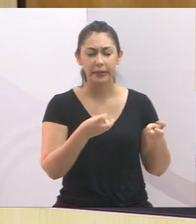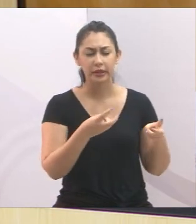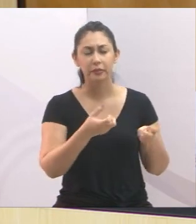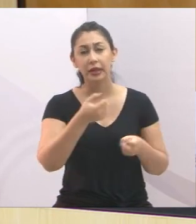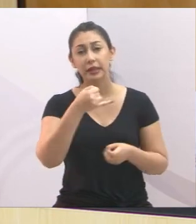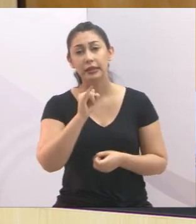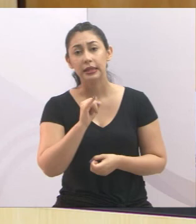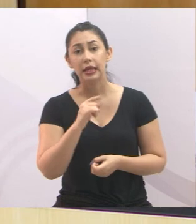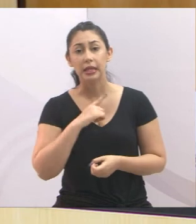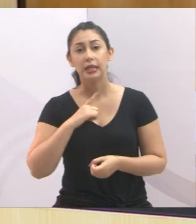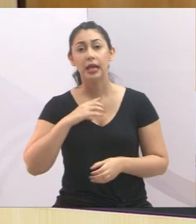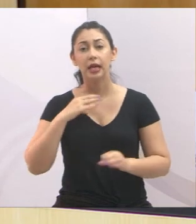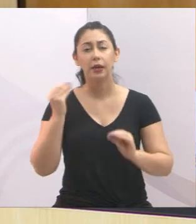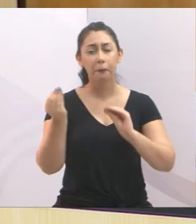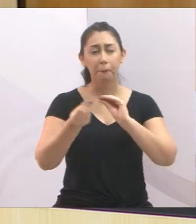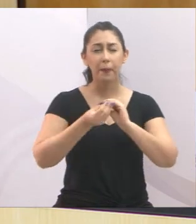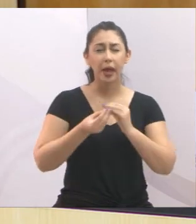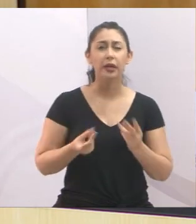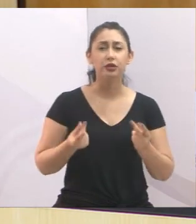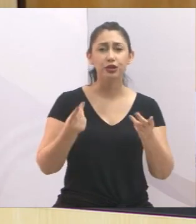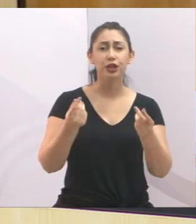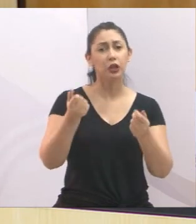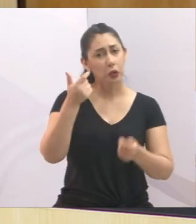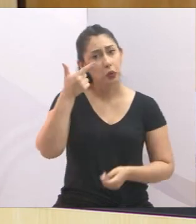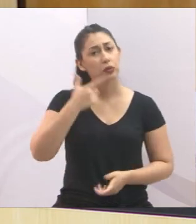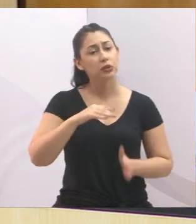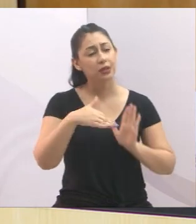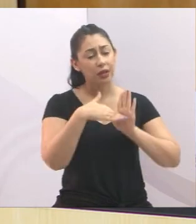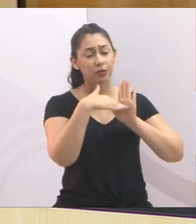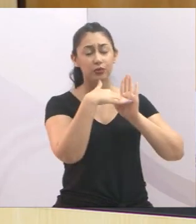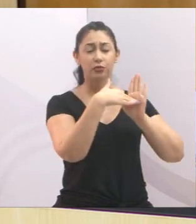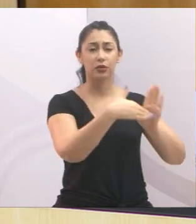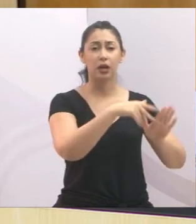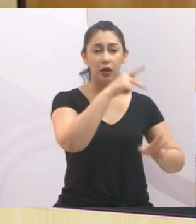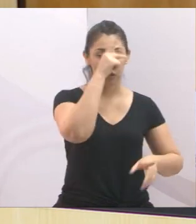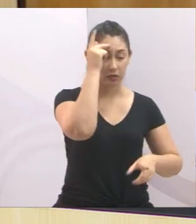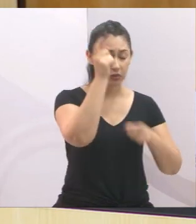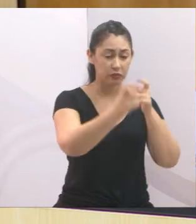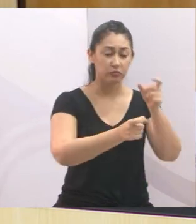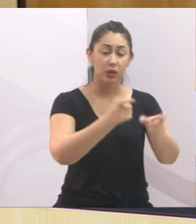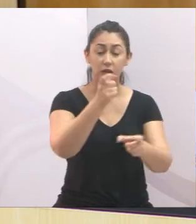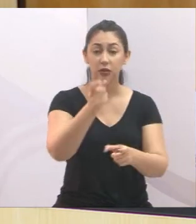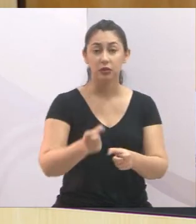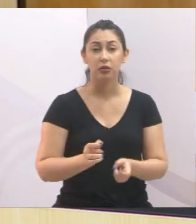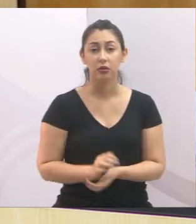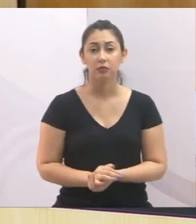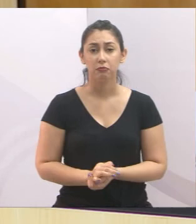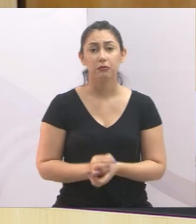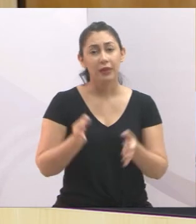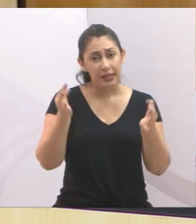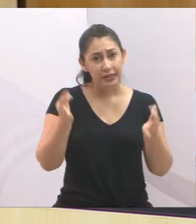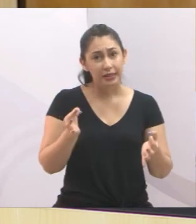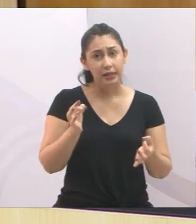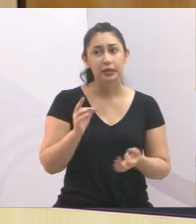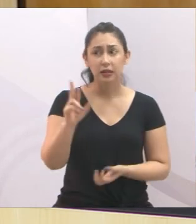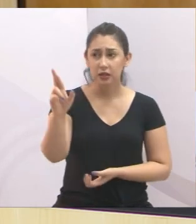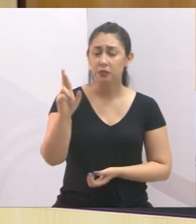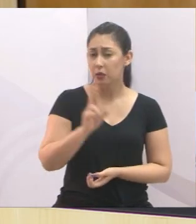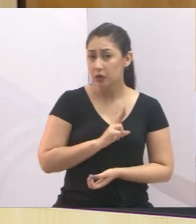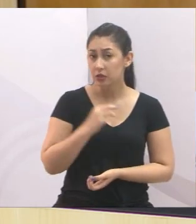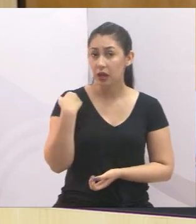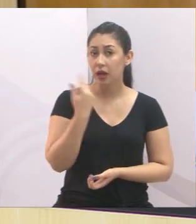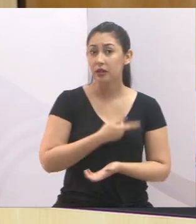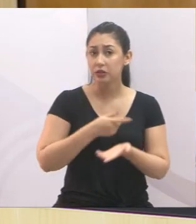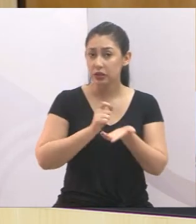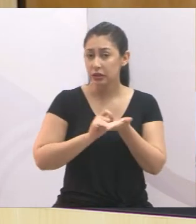ou ato que vise melhorar a vizinhança e a harmonia entre as pessoas moradoras desses locais. Na certeza de recebermos atenção indicados,